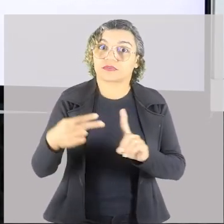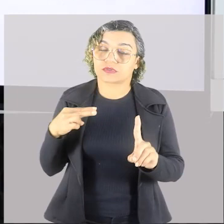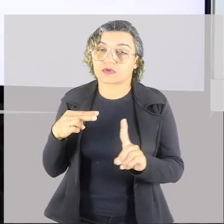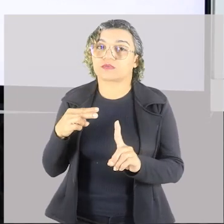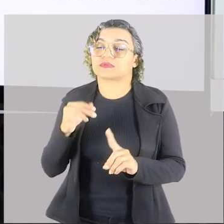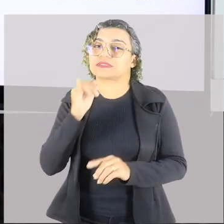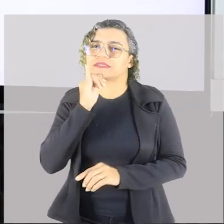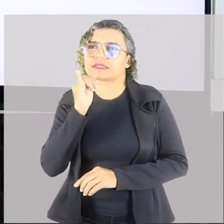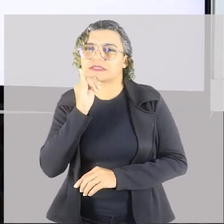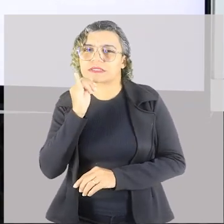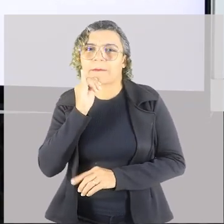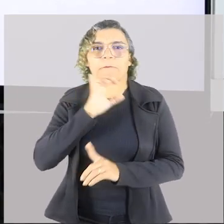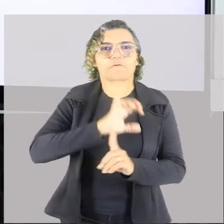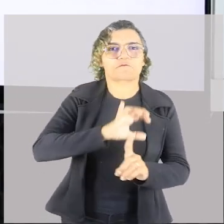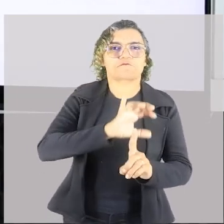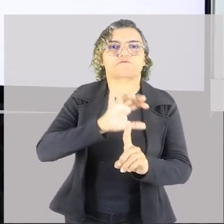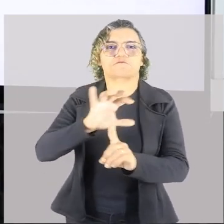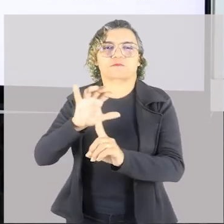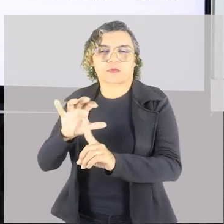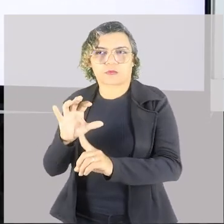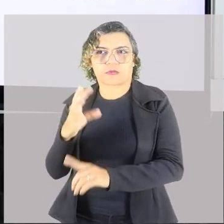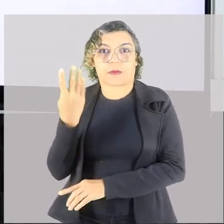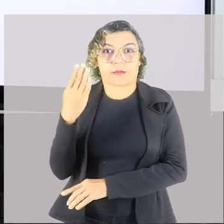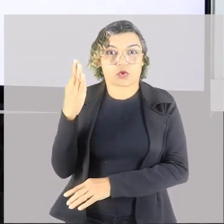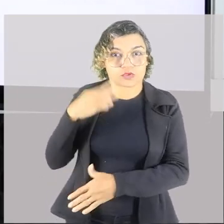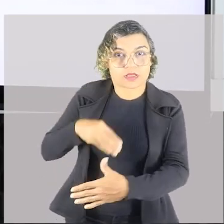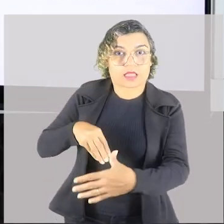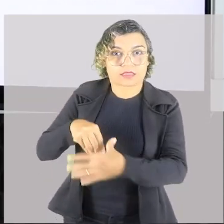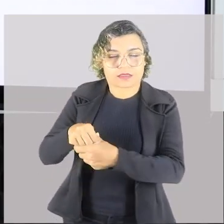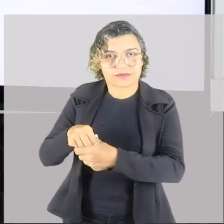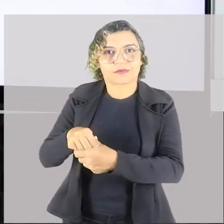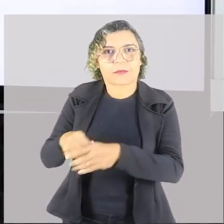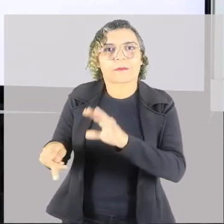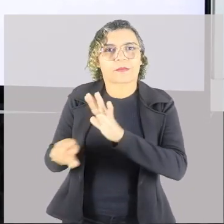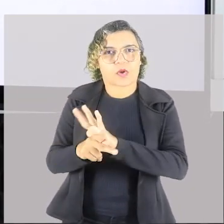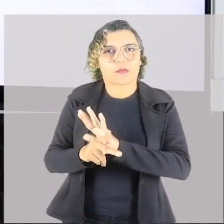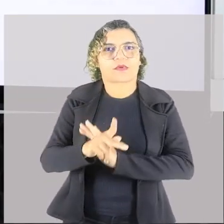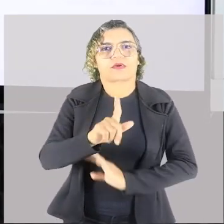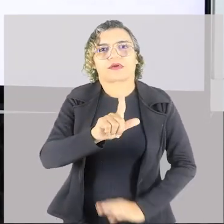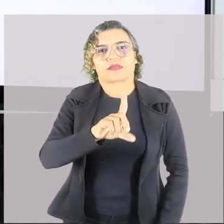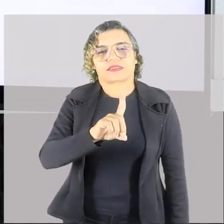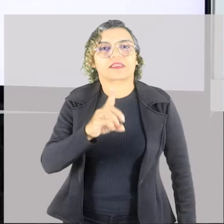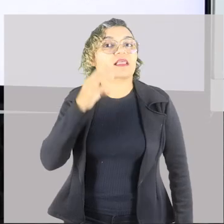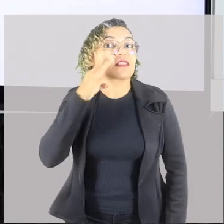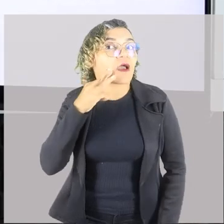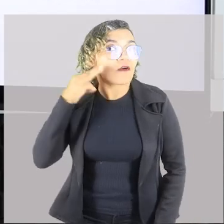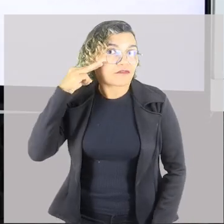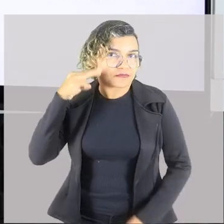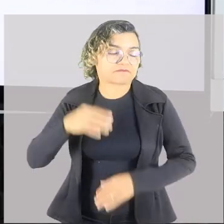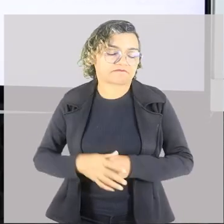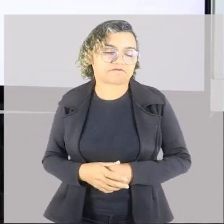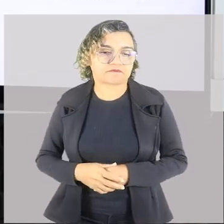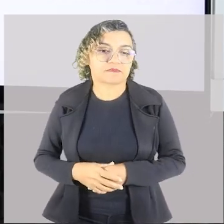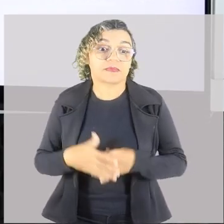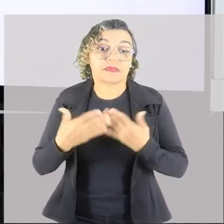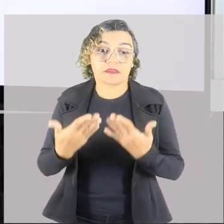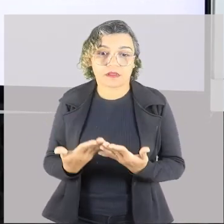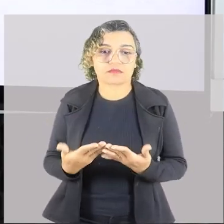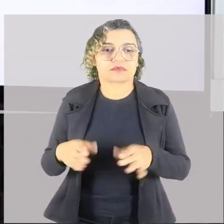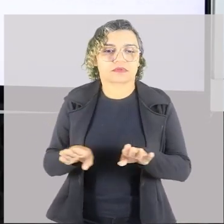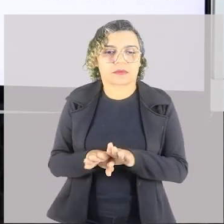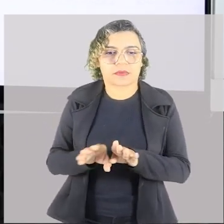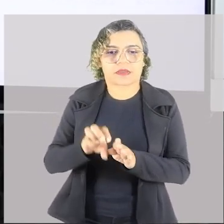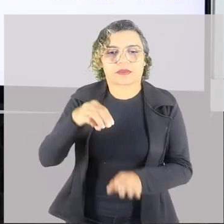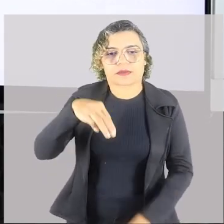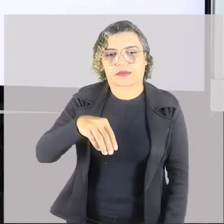ali muito influenciada pela biologia, pelo darwinismo. De forma geral, Morgan, que também é um seguidor dessas